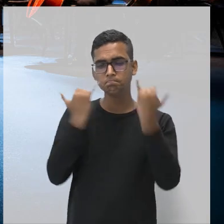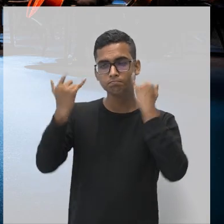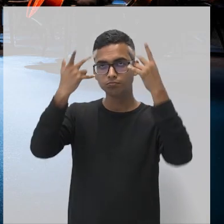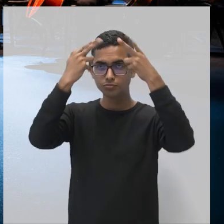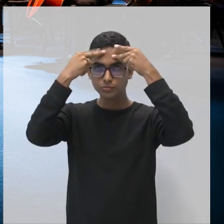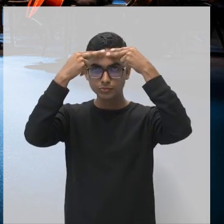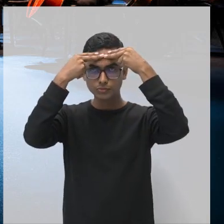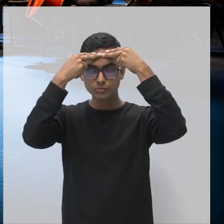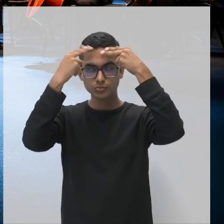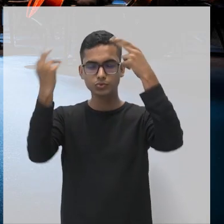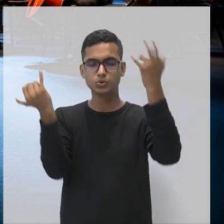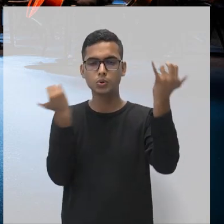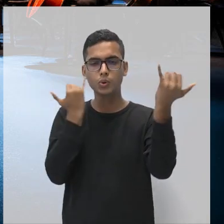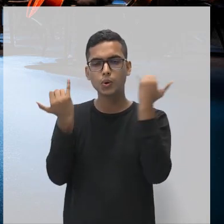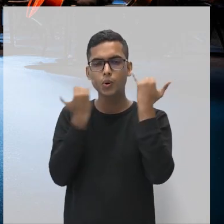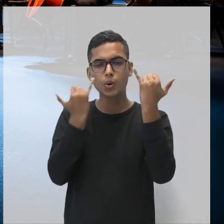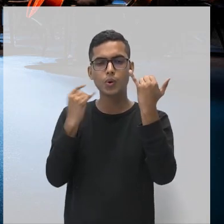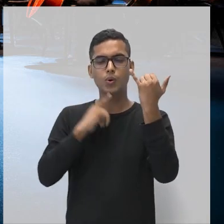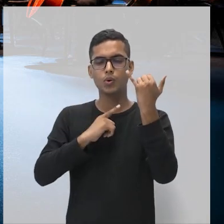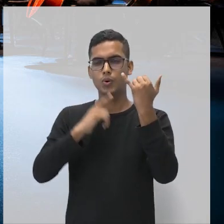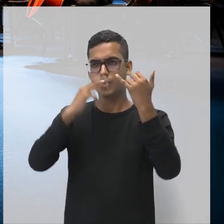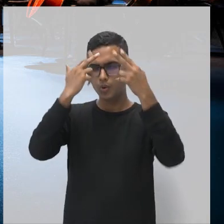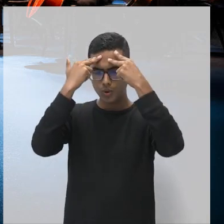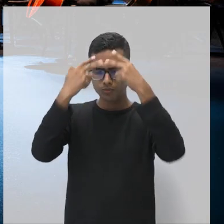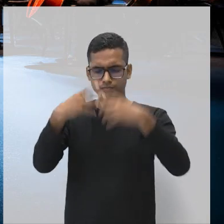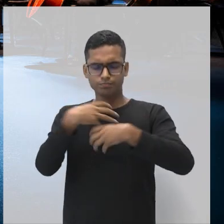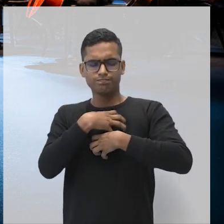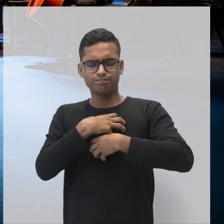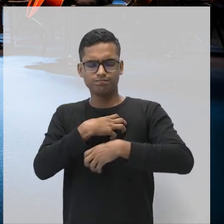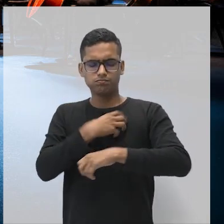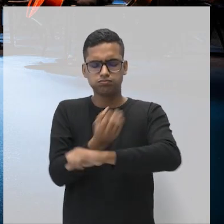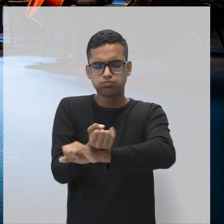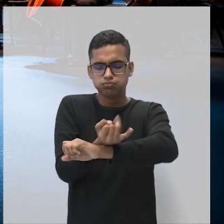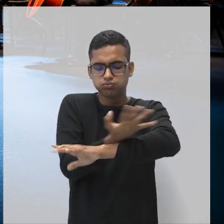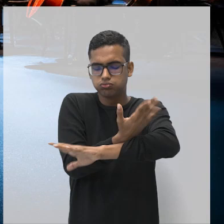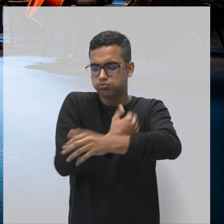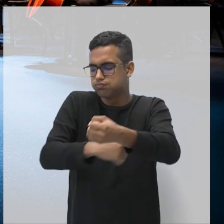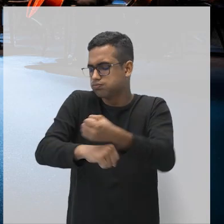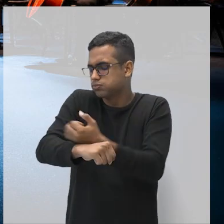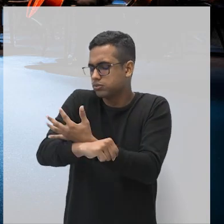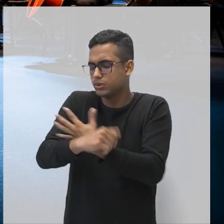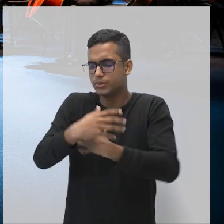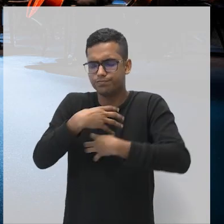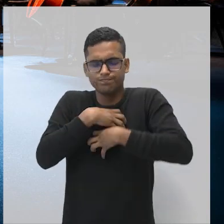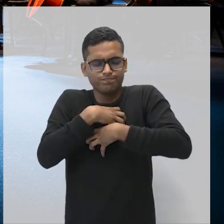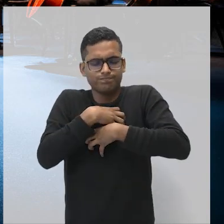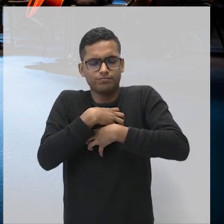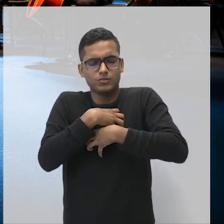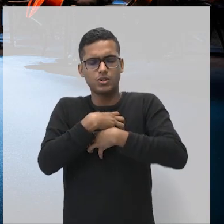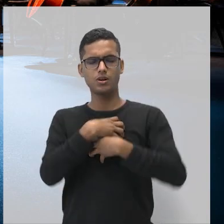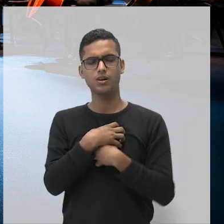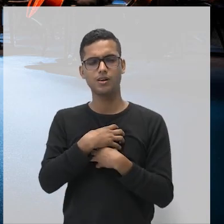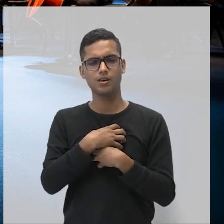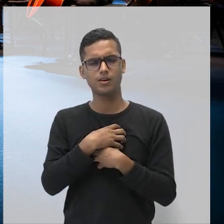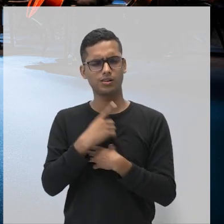até o cérebro e você sente aquela emoção, aquela comoção que estremece o seu corpo, né, quando você está ouvindo